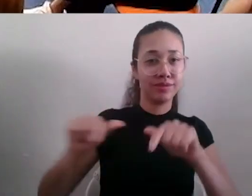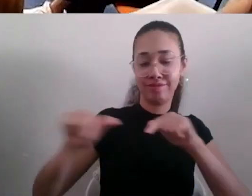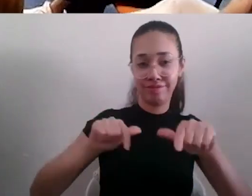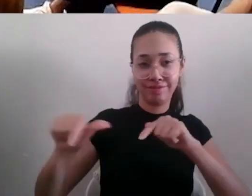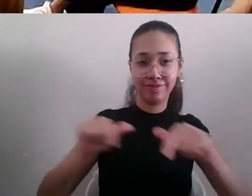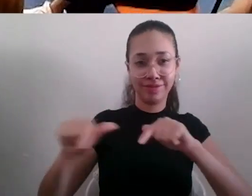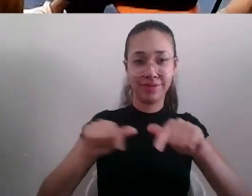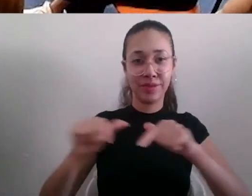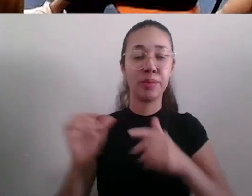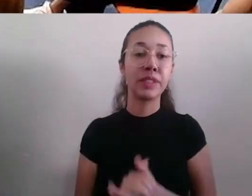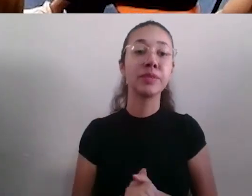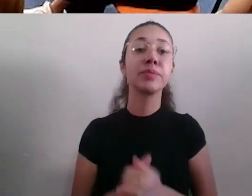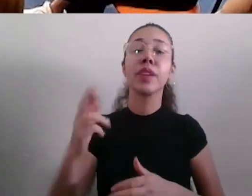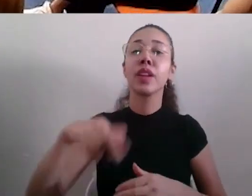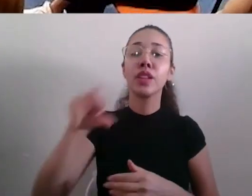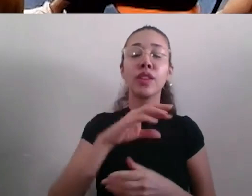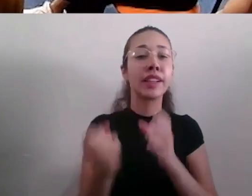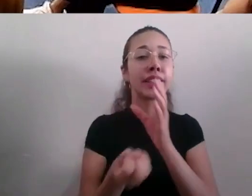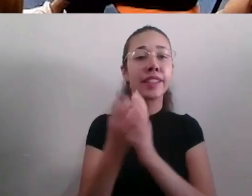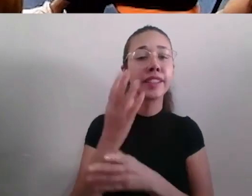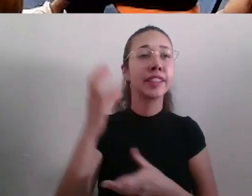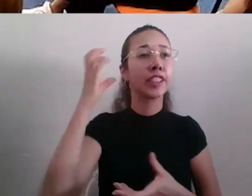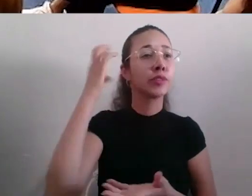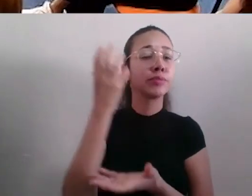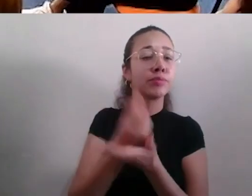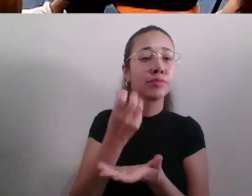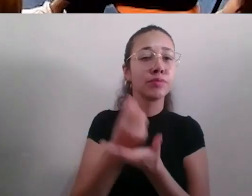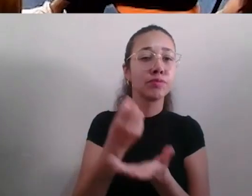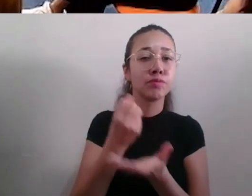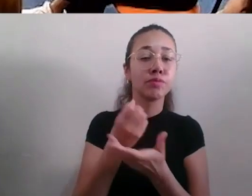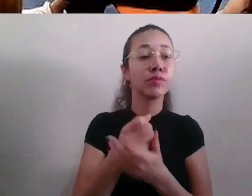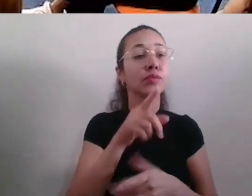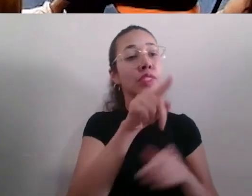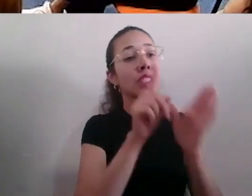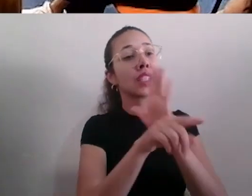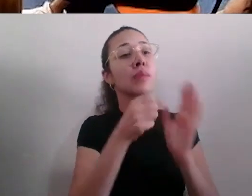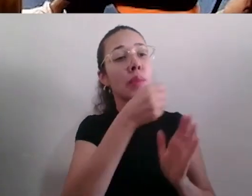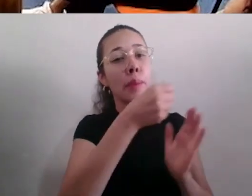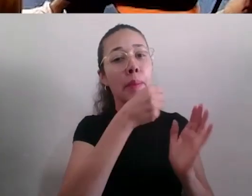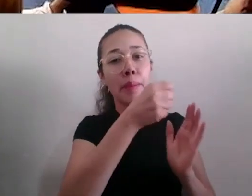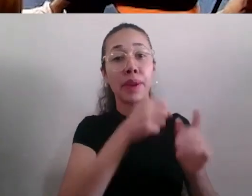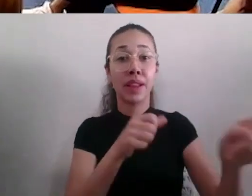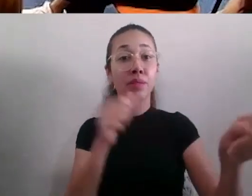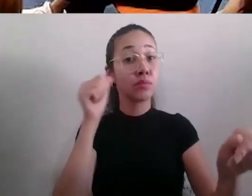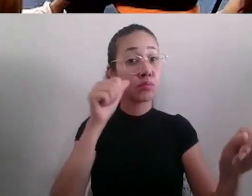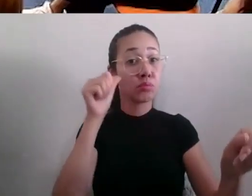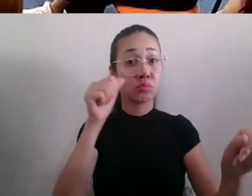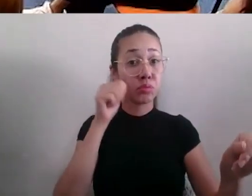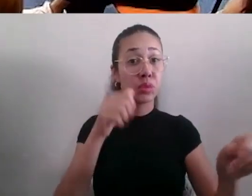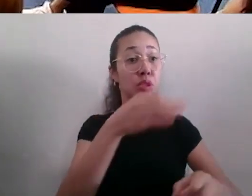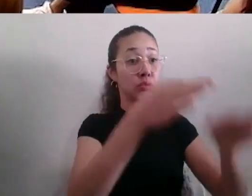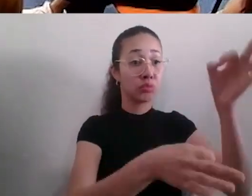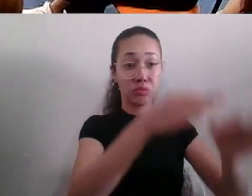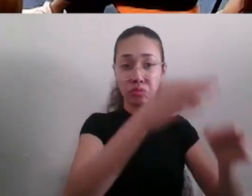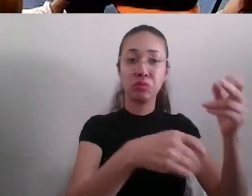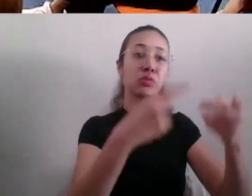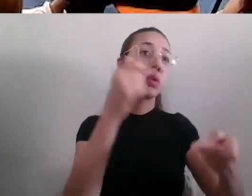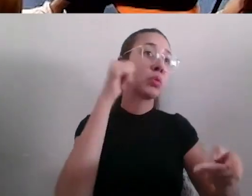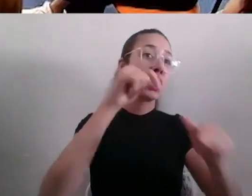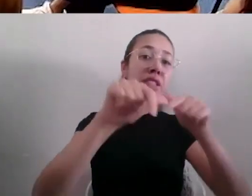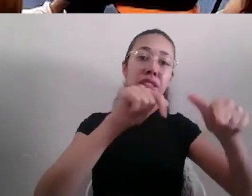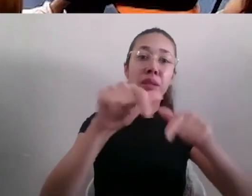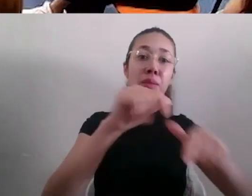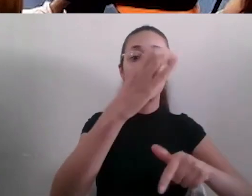esse podcast em que a gente entrevistava mulheres, inclusive do judiciário, mulheres na ciência, mulheres em várias